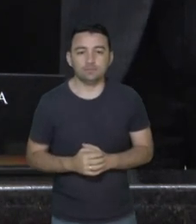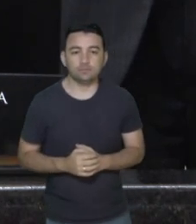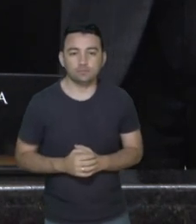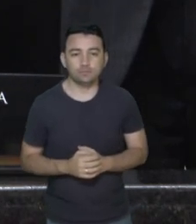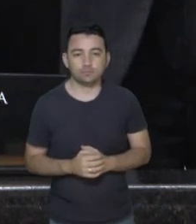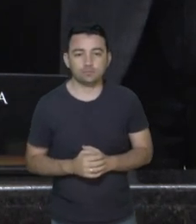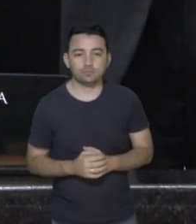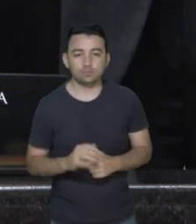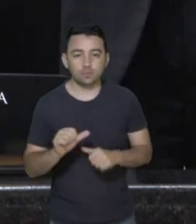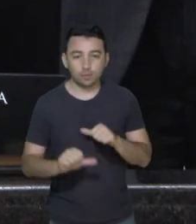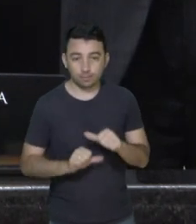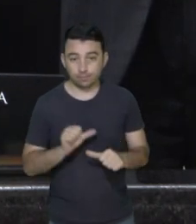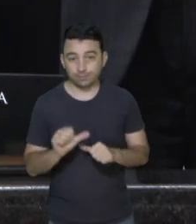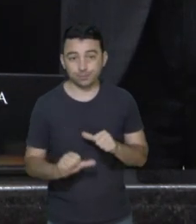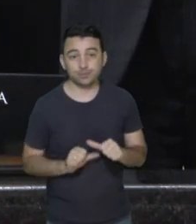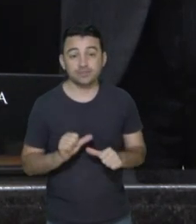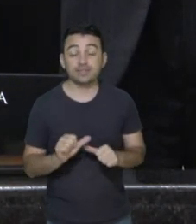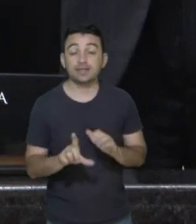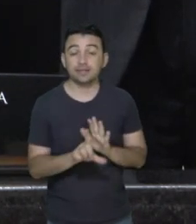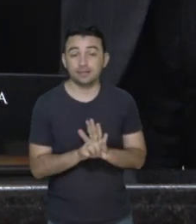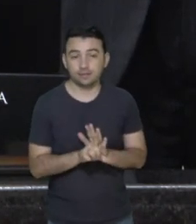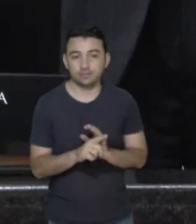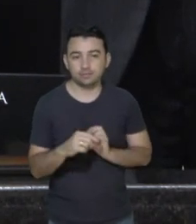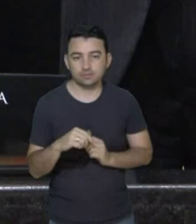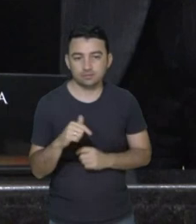Altera a lei complementar